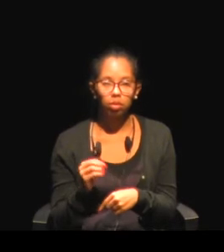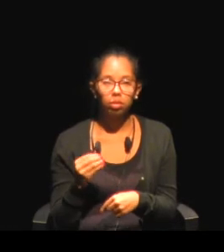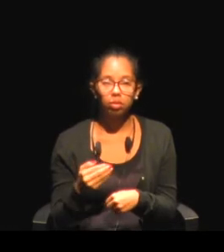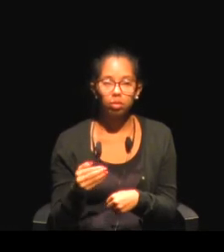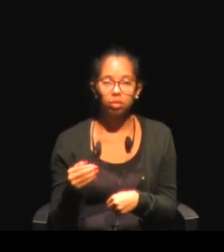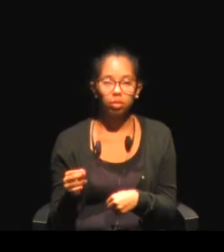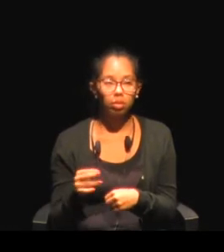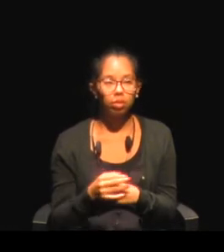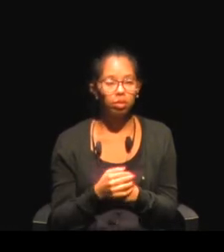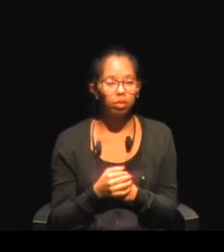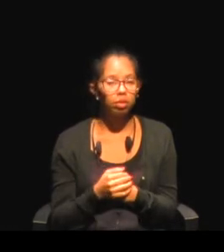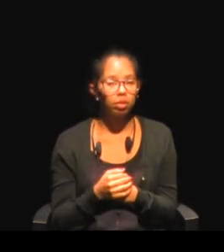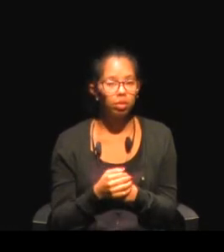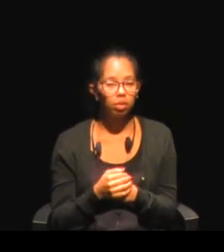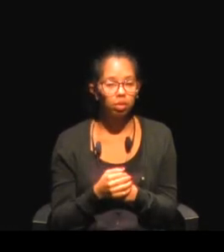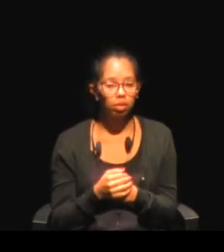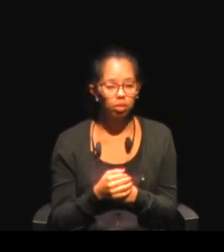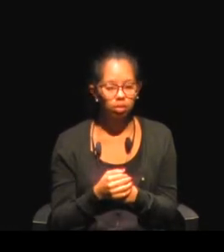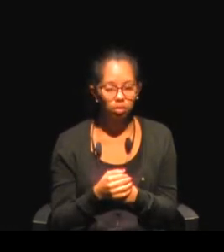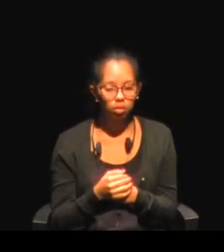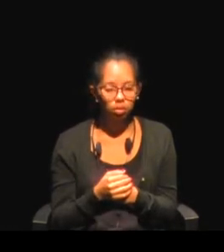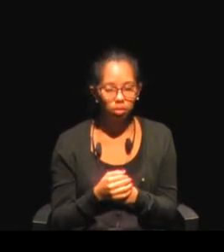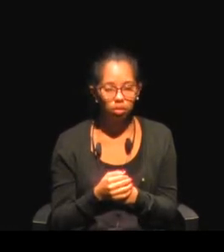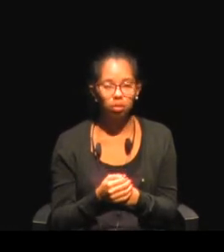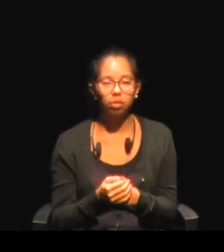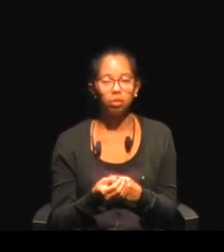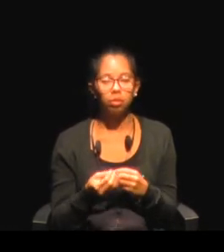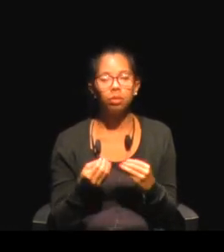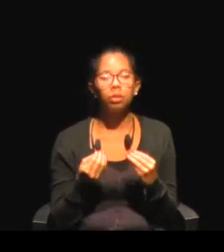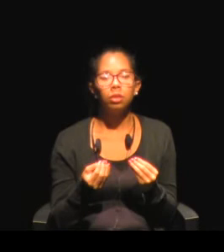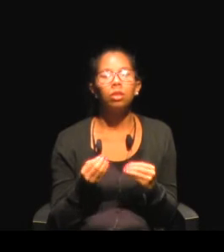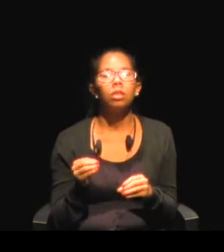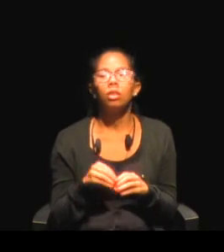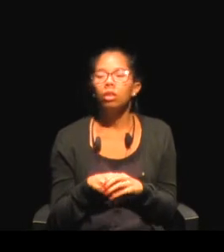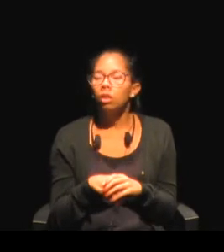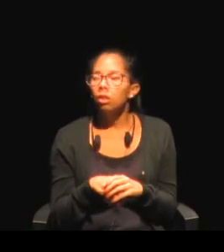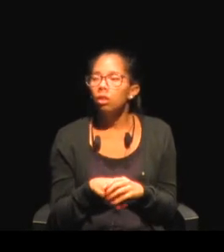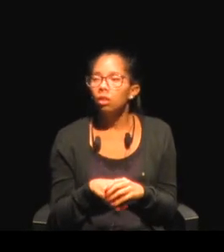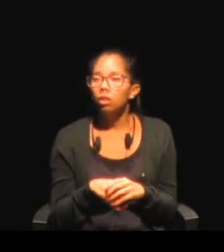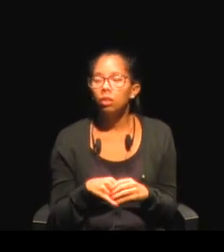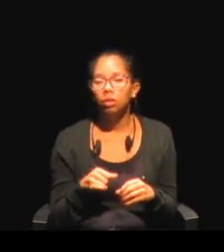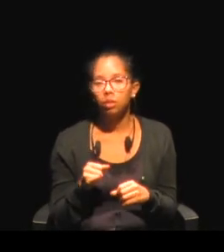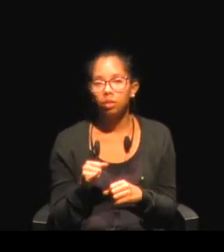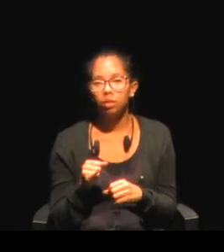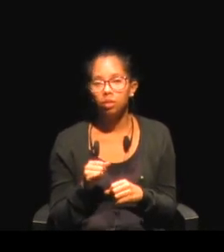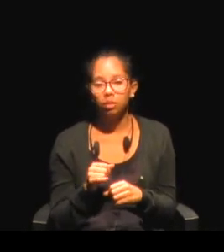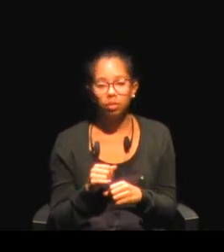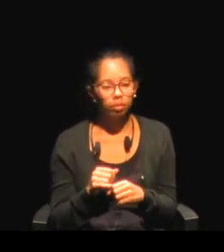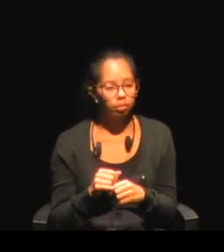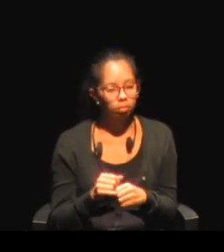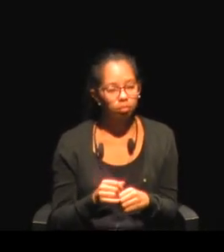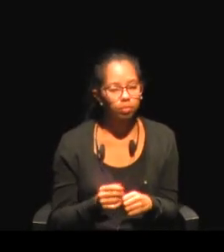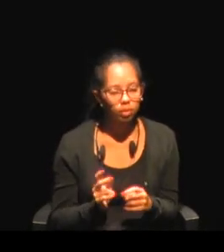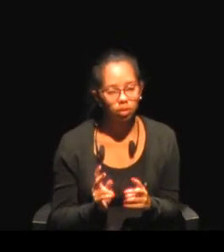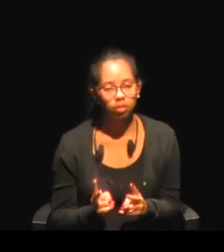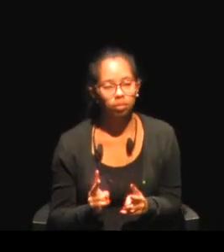que estava nessa situação, bem em frente à Praça do Arsenal aqui, para implantação da parte de exposição